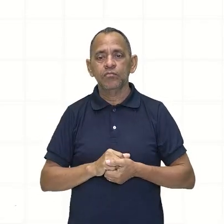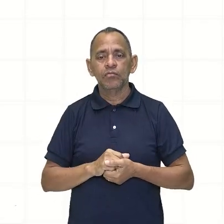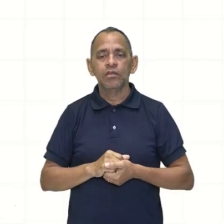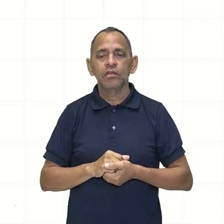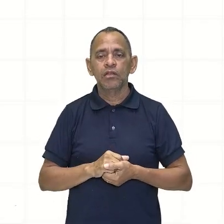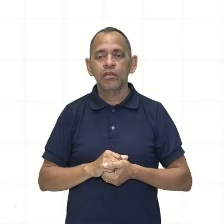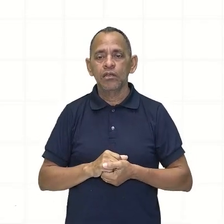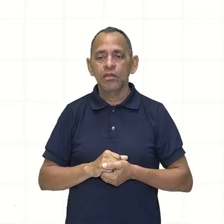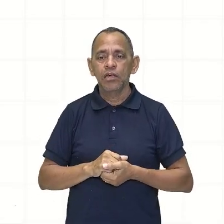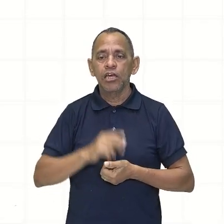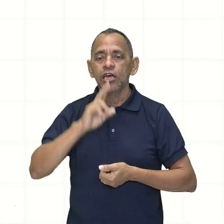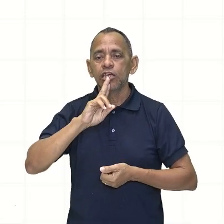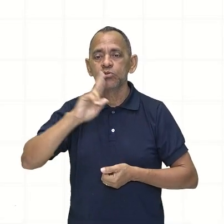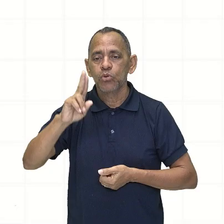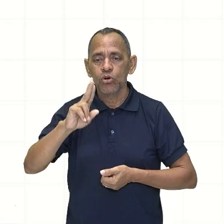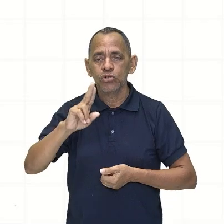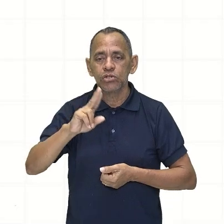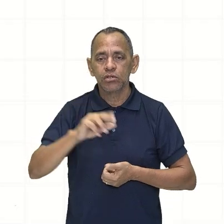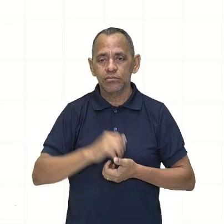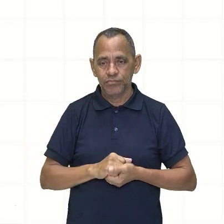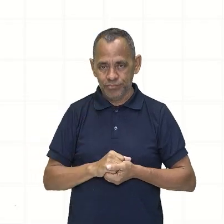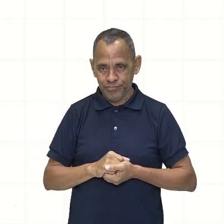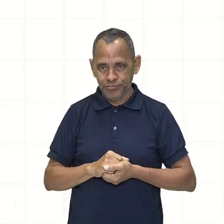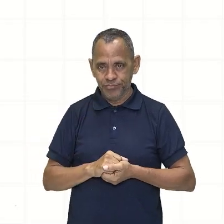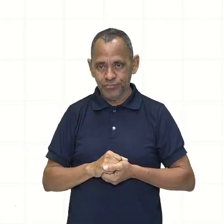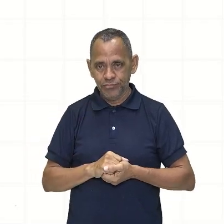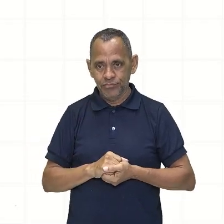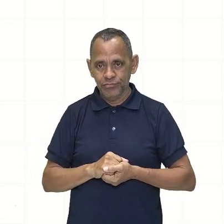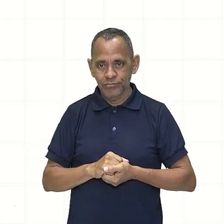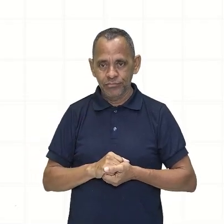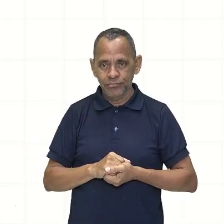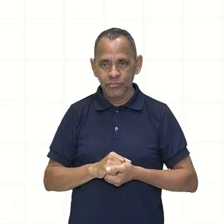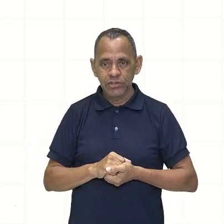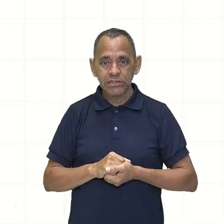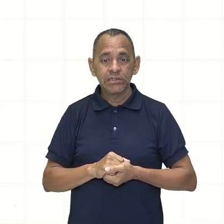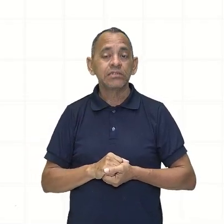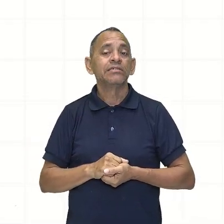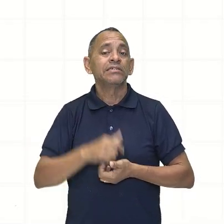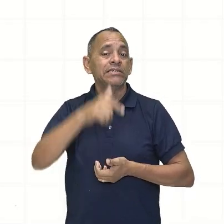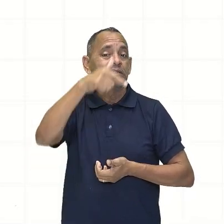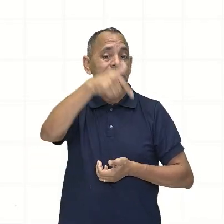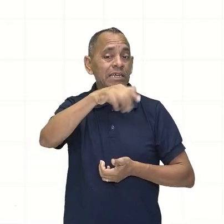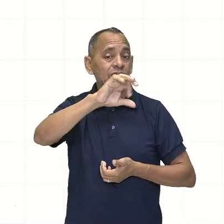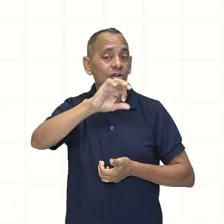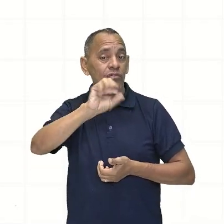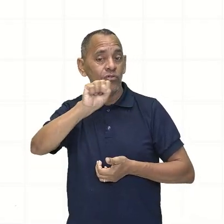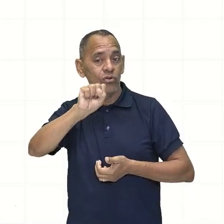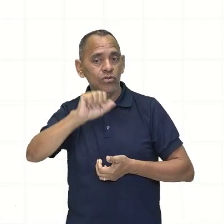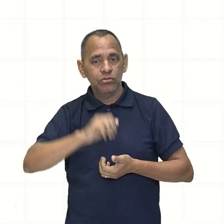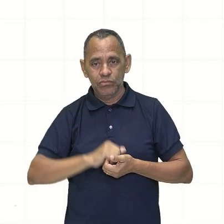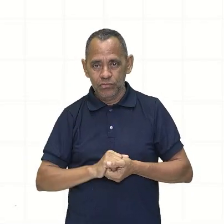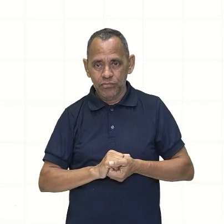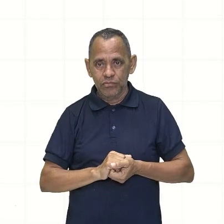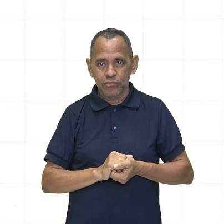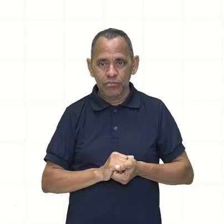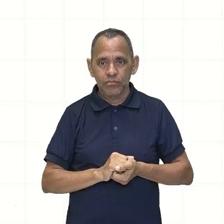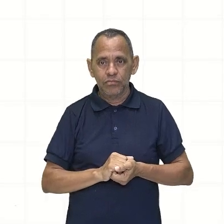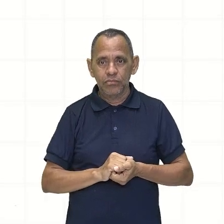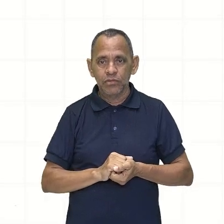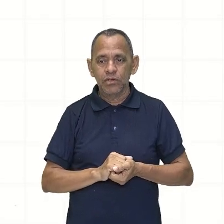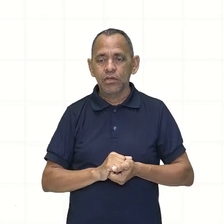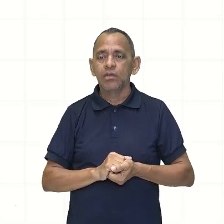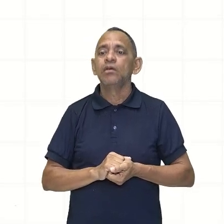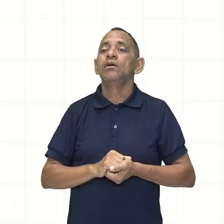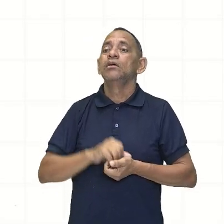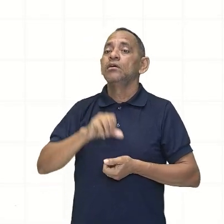meu resultado e o resultado da minha multiplicação, né? Vai estar o resultado da minha multiplicação e o meu sinal